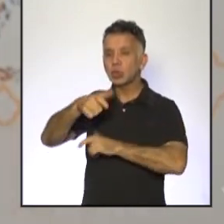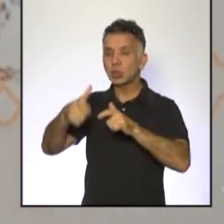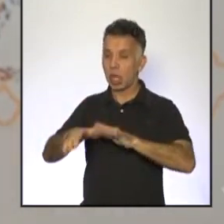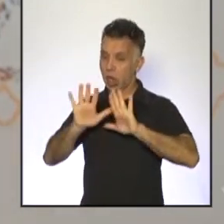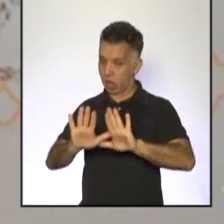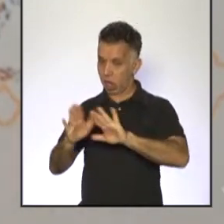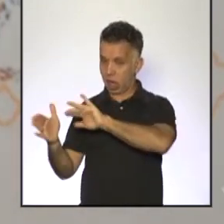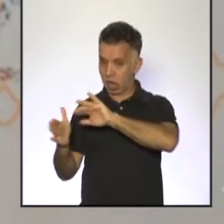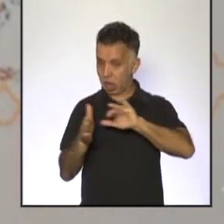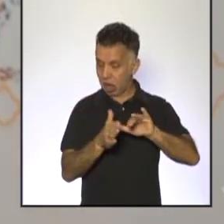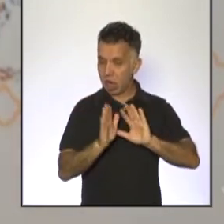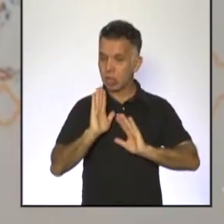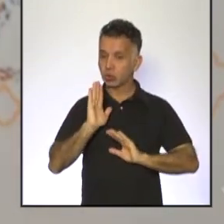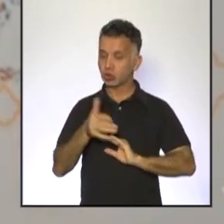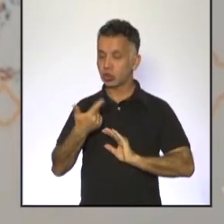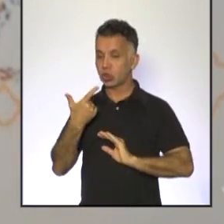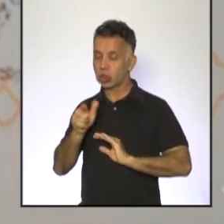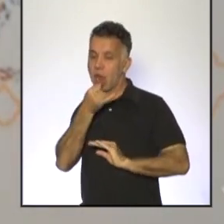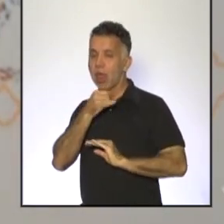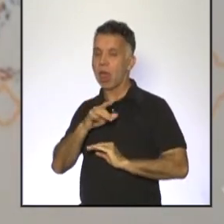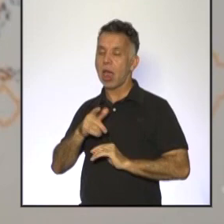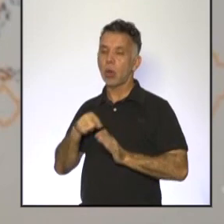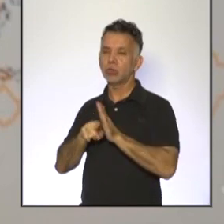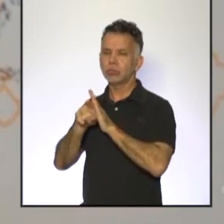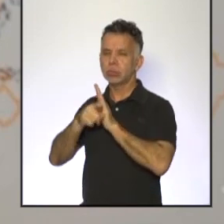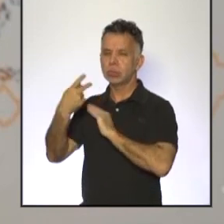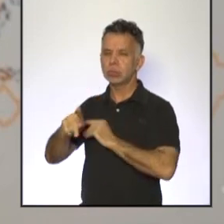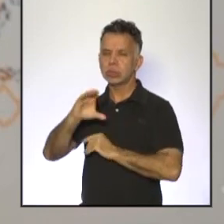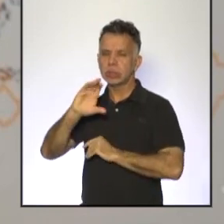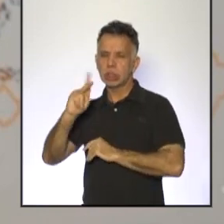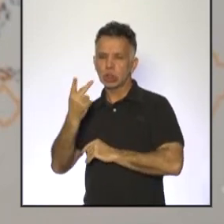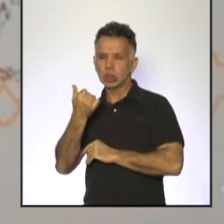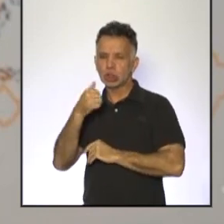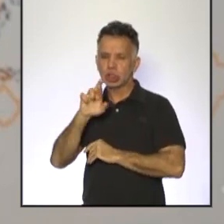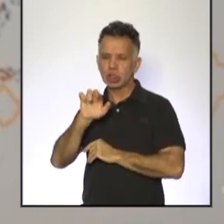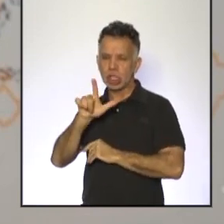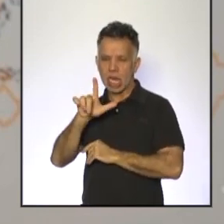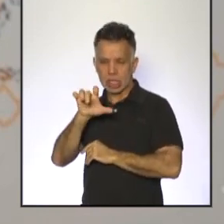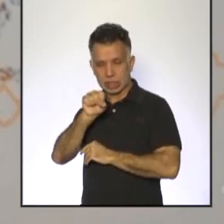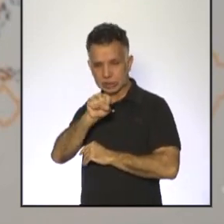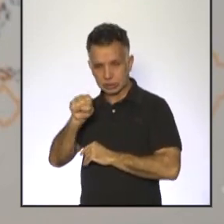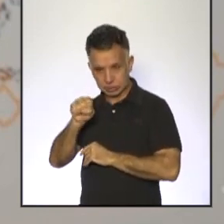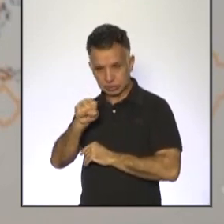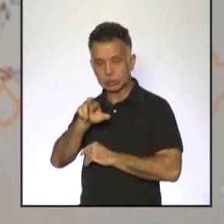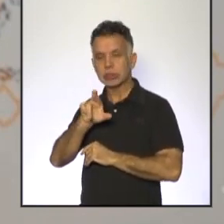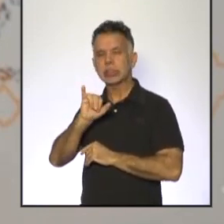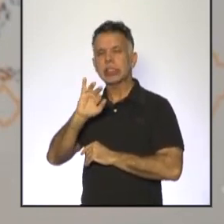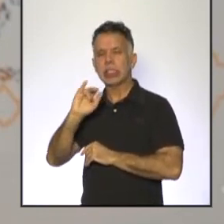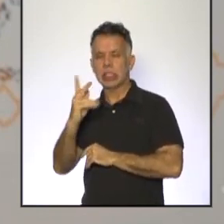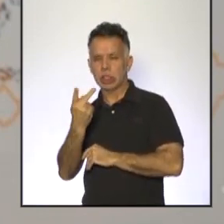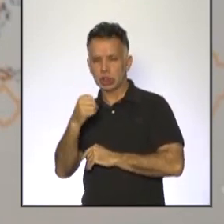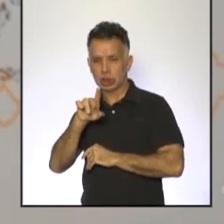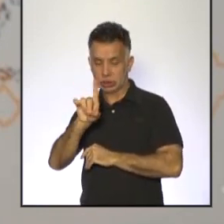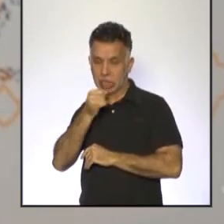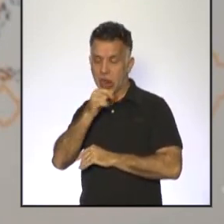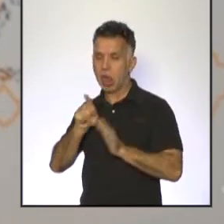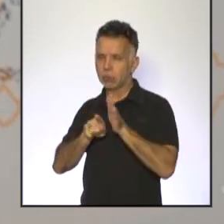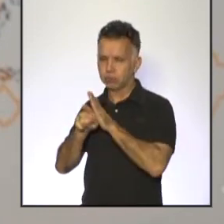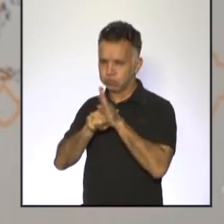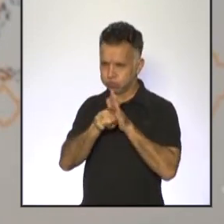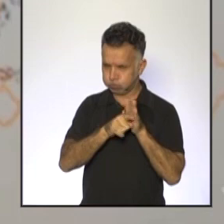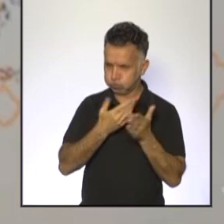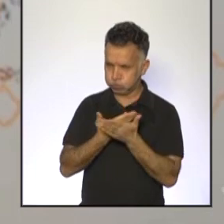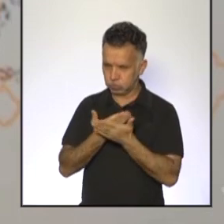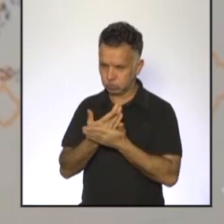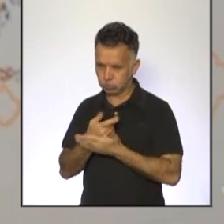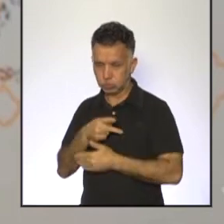Charles Richter propôs diferente. Charles Francis Richter é um geólogo americano da Califórnia